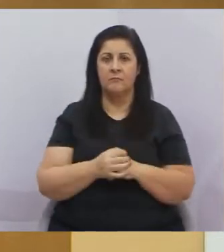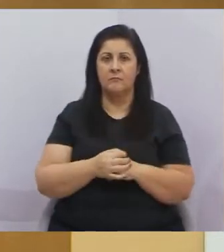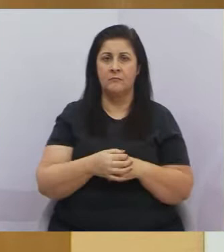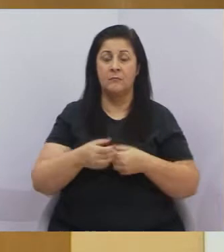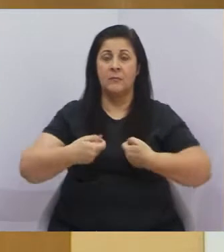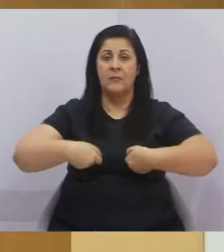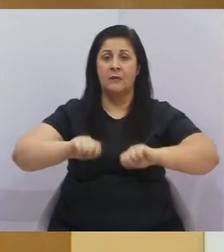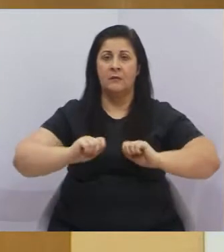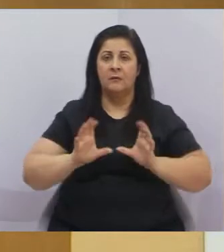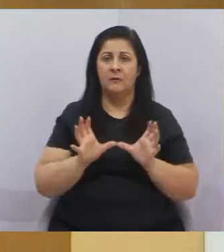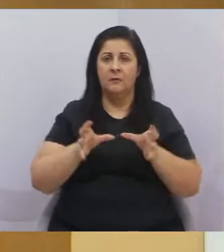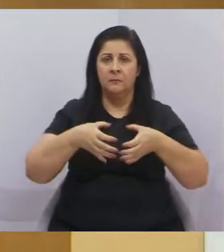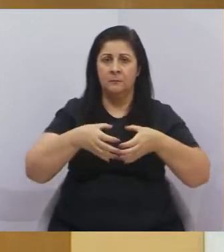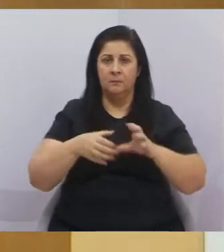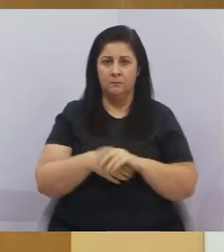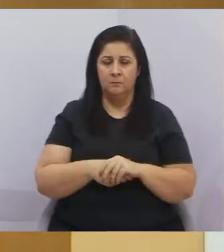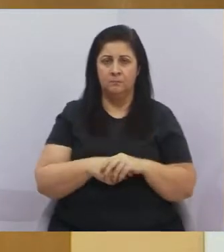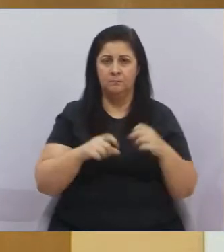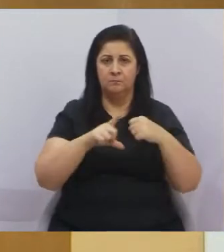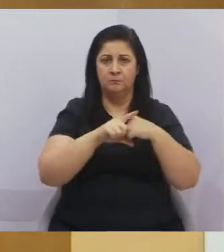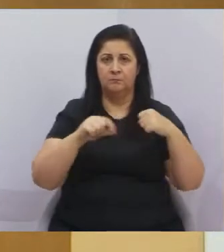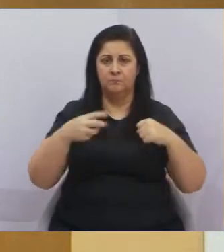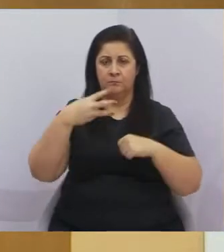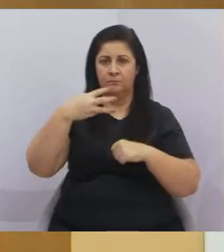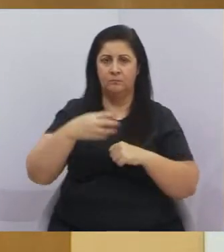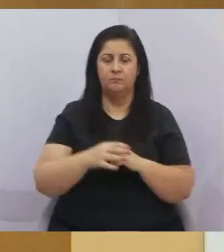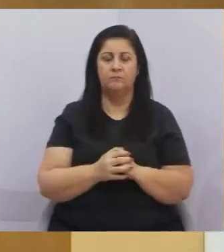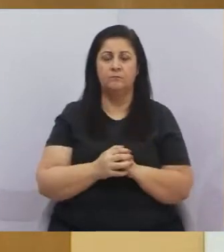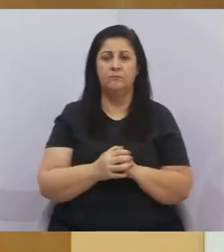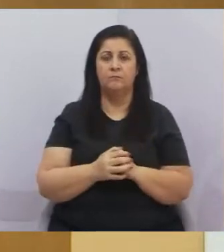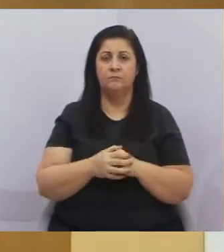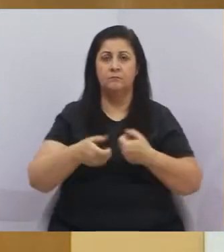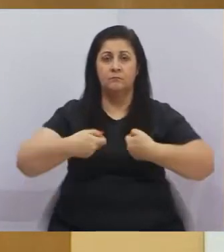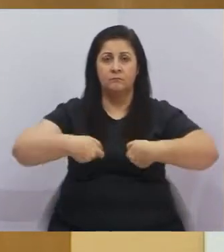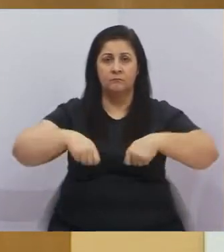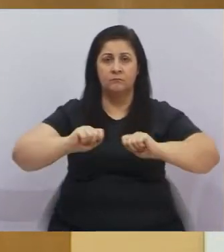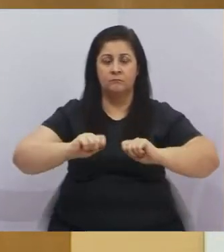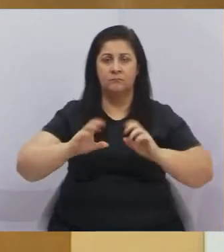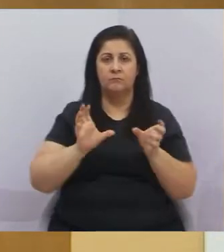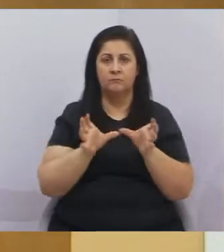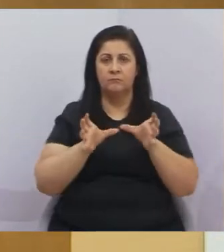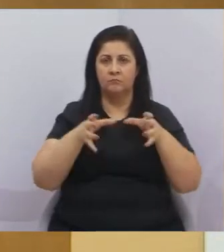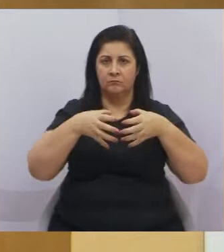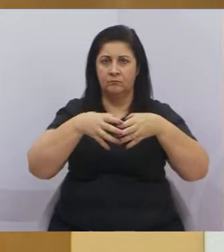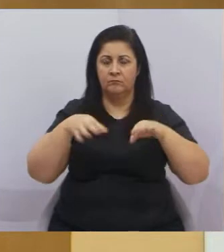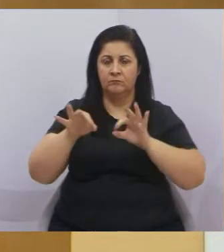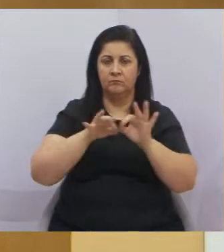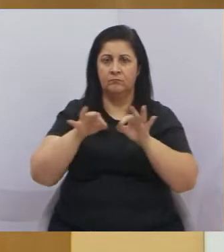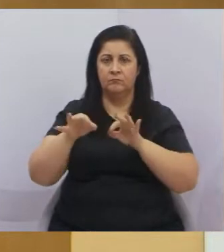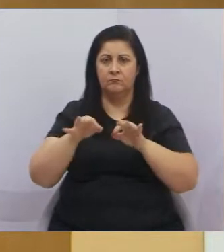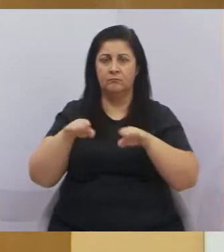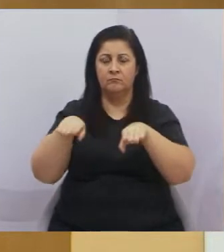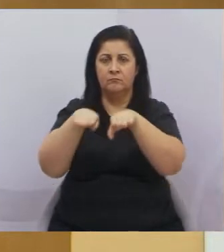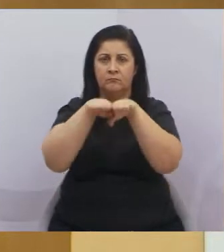do Conselho. Artigo 3º. São competência do Conselho Municipal de Promoção de Igualdade